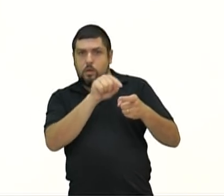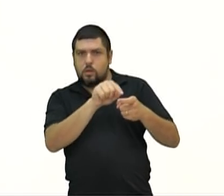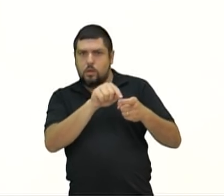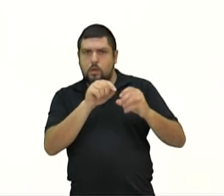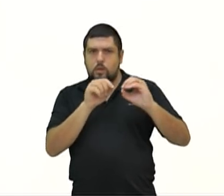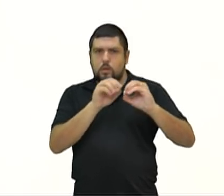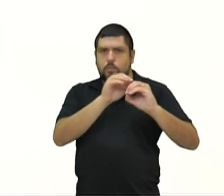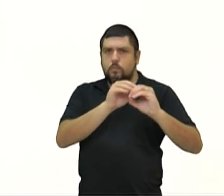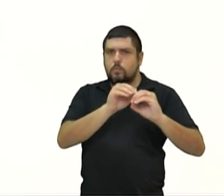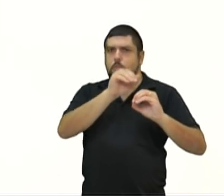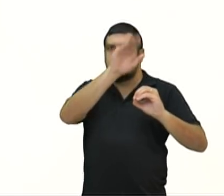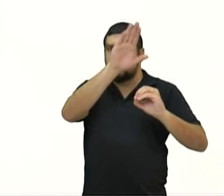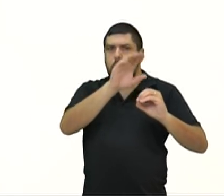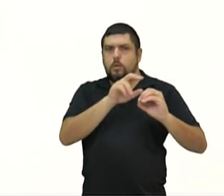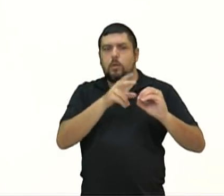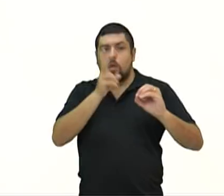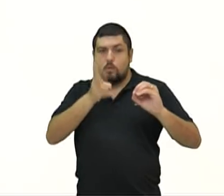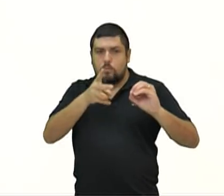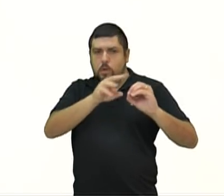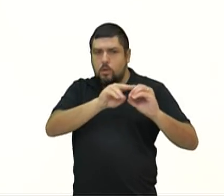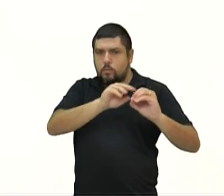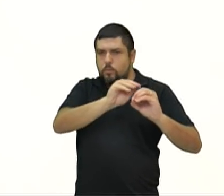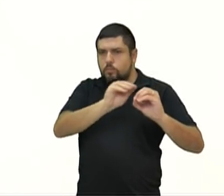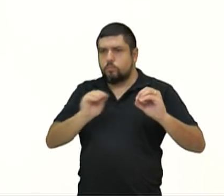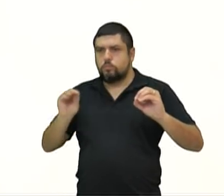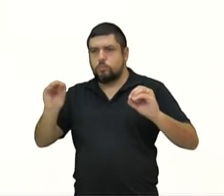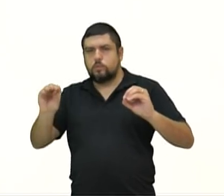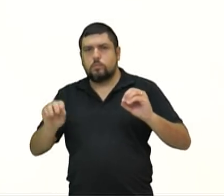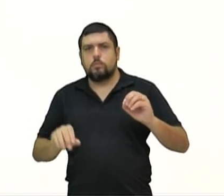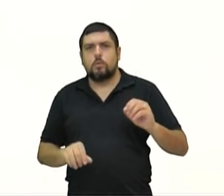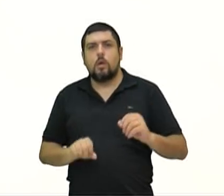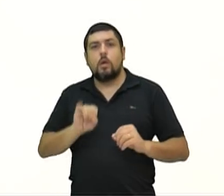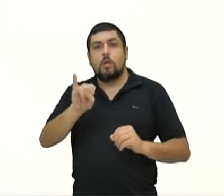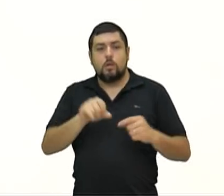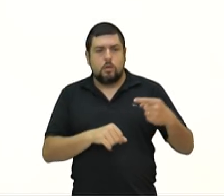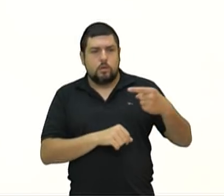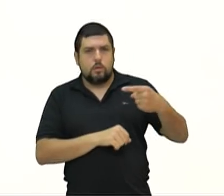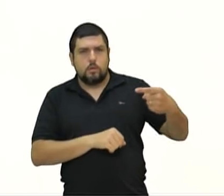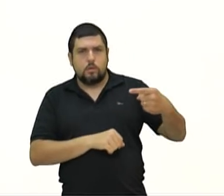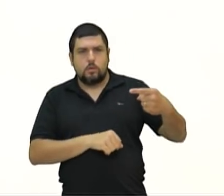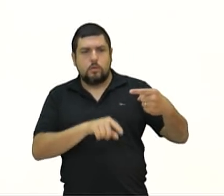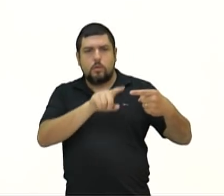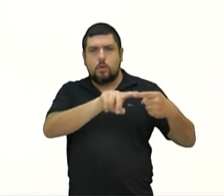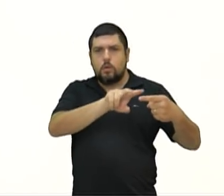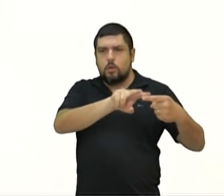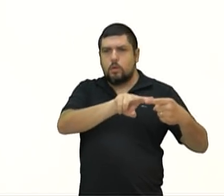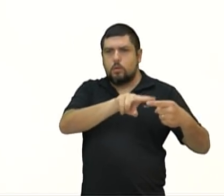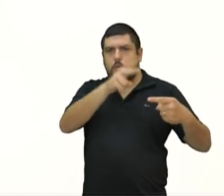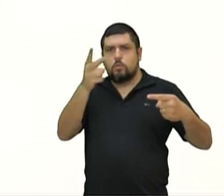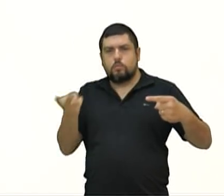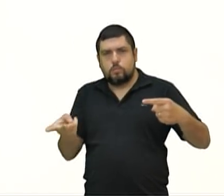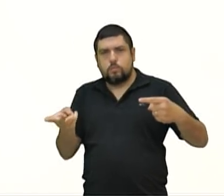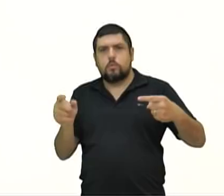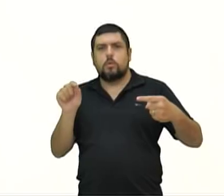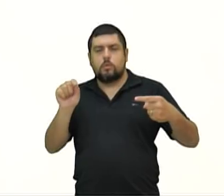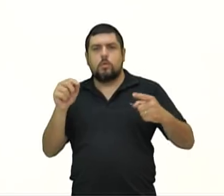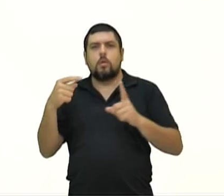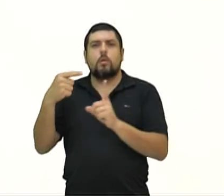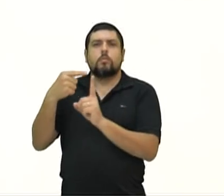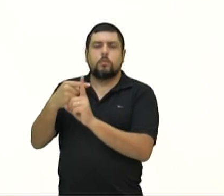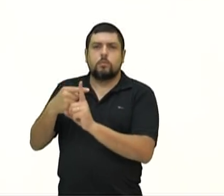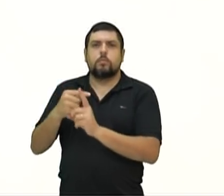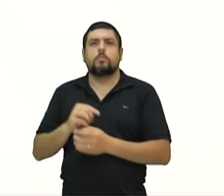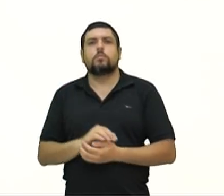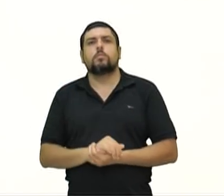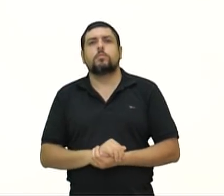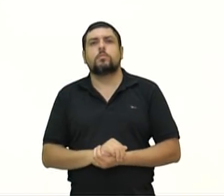menos x, se x for menor que 0. Eu posso aplicar esse módulo para módulo de x mais, essa definição, perdão, para